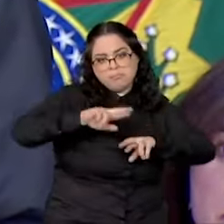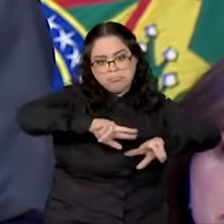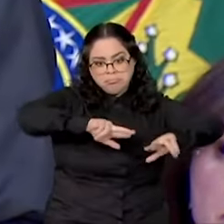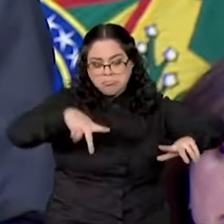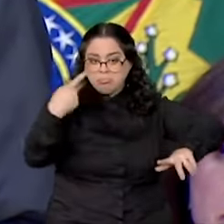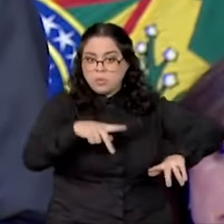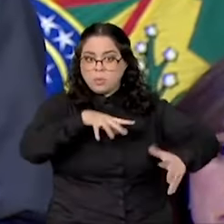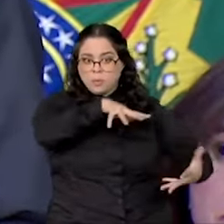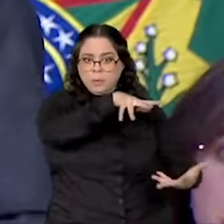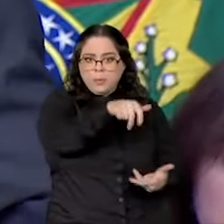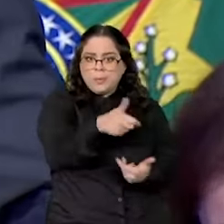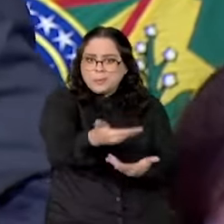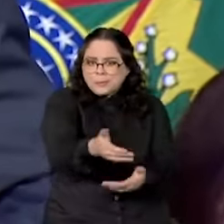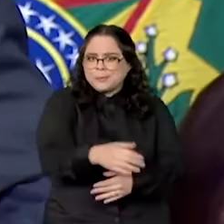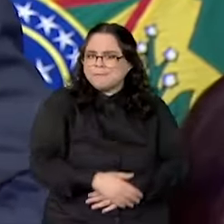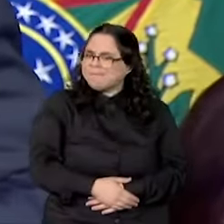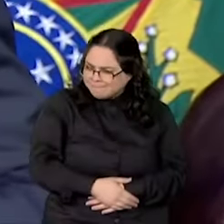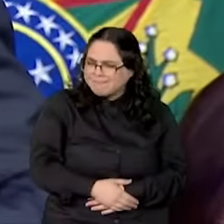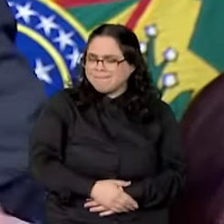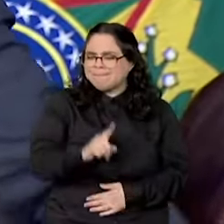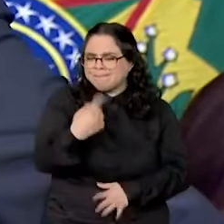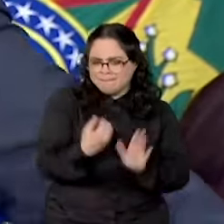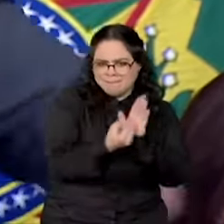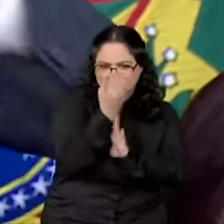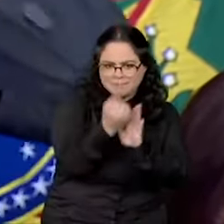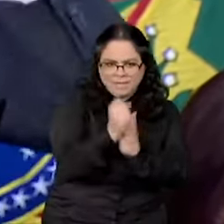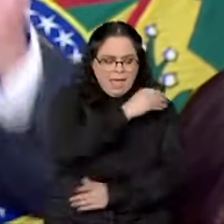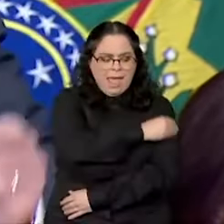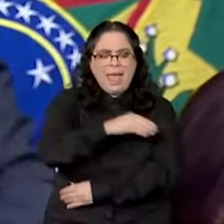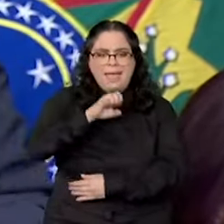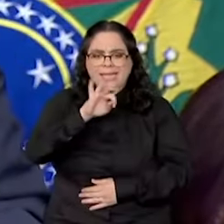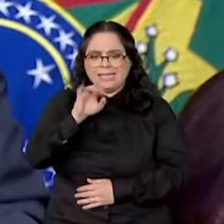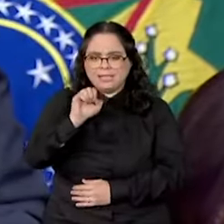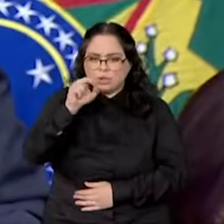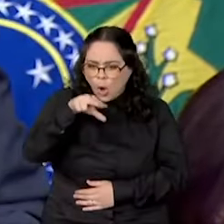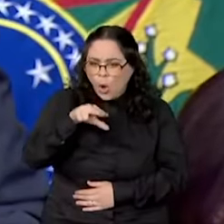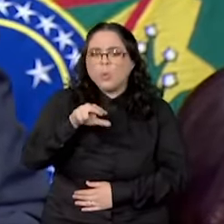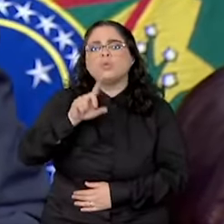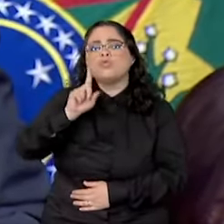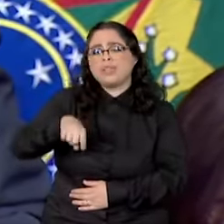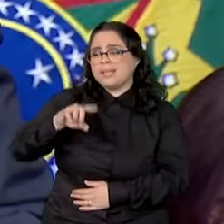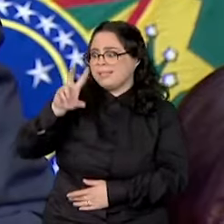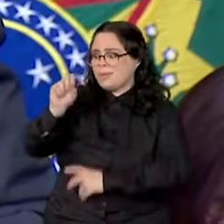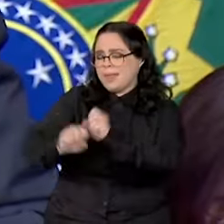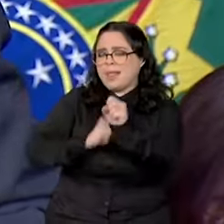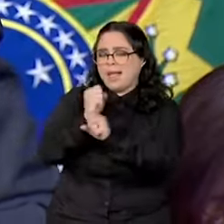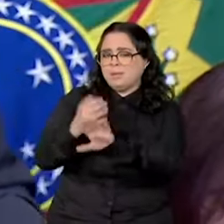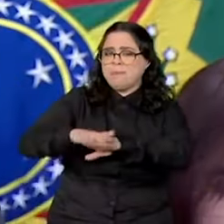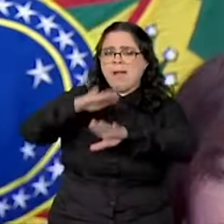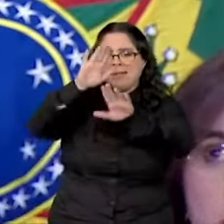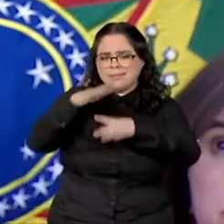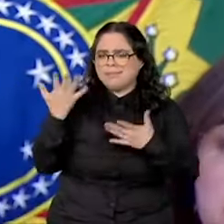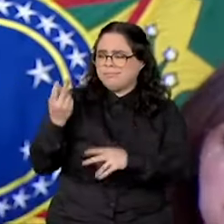mundo. Nós estamos produzindo etanol há mais de 50 anos. Estamos produzindo